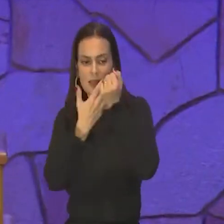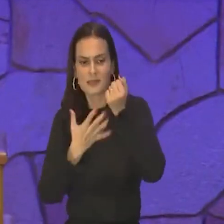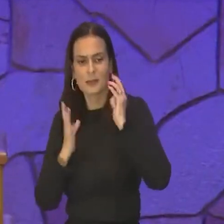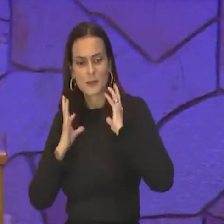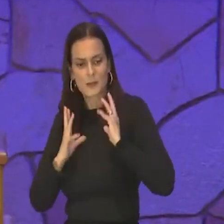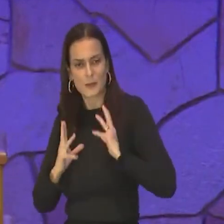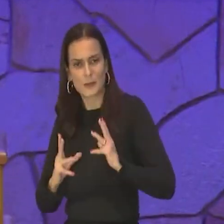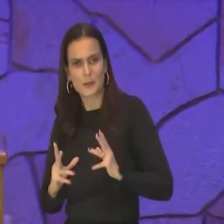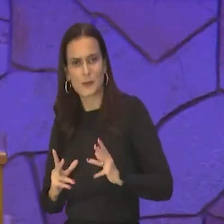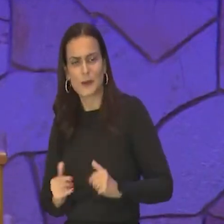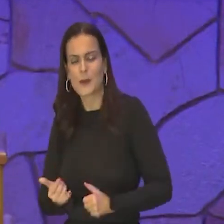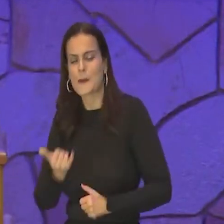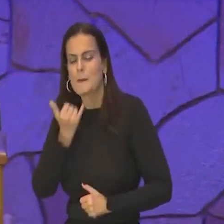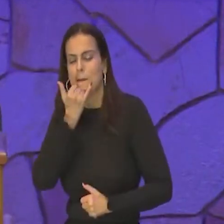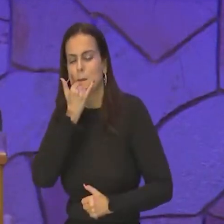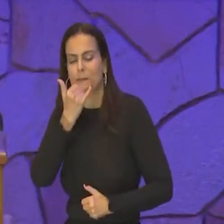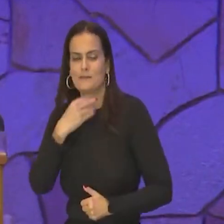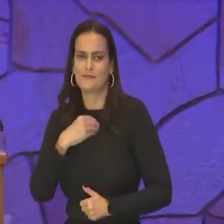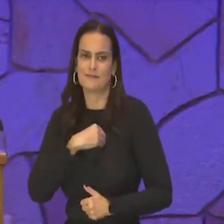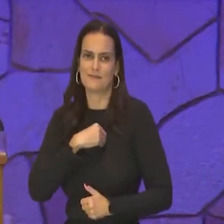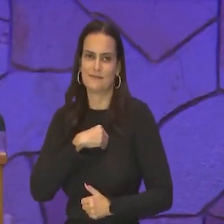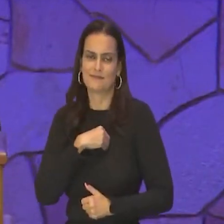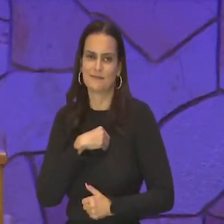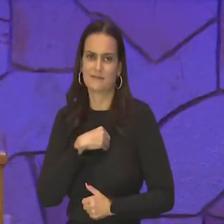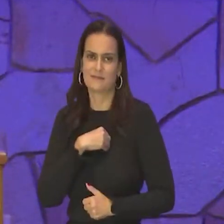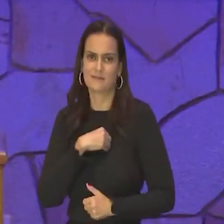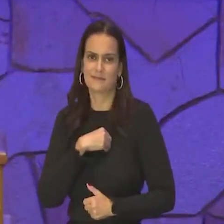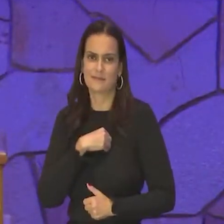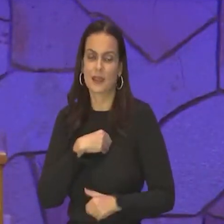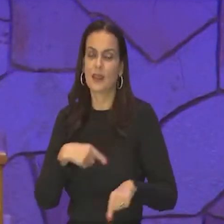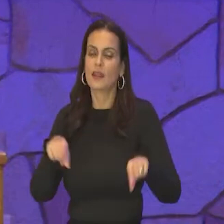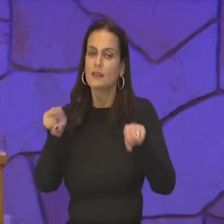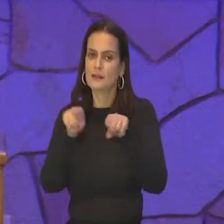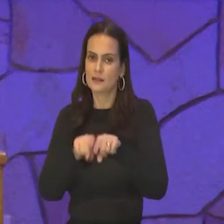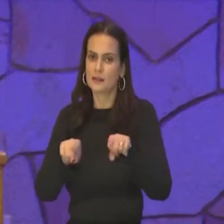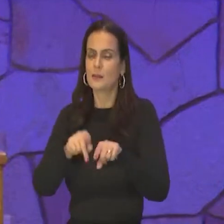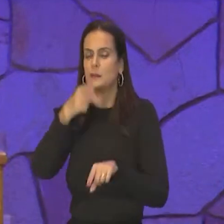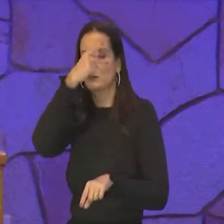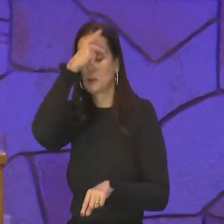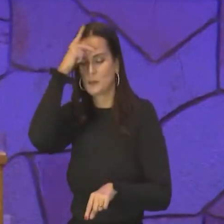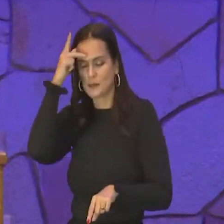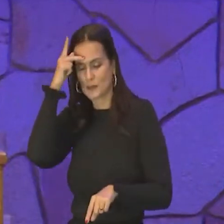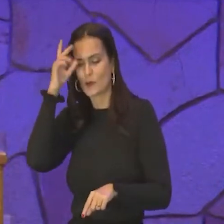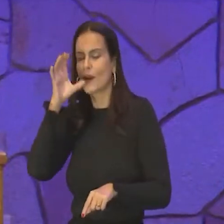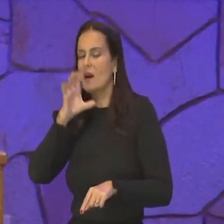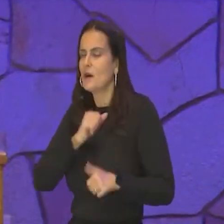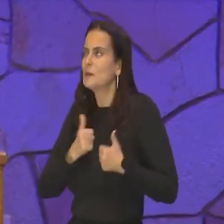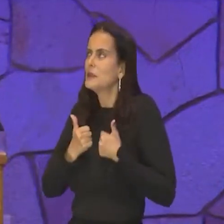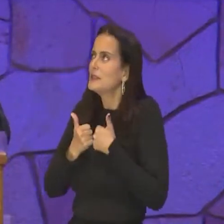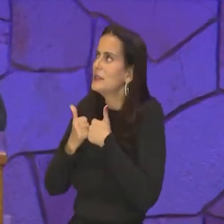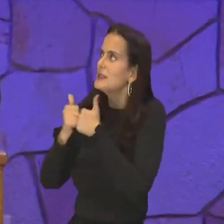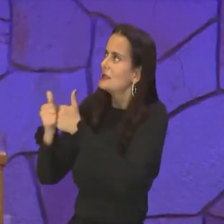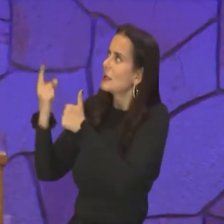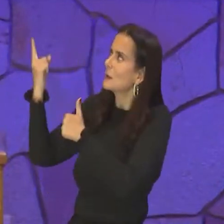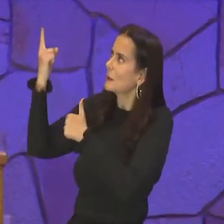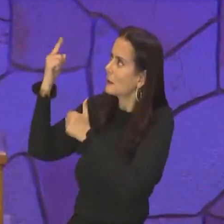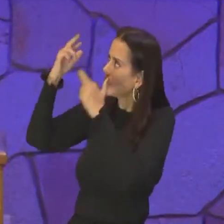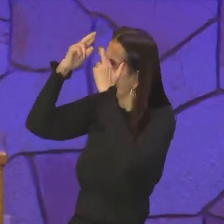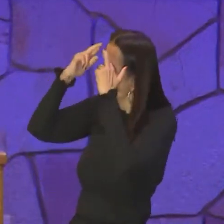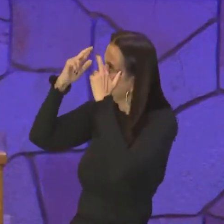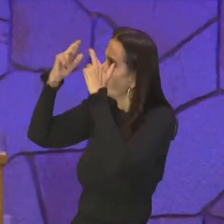purificador, perdoador dos nossos pecados, e aqueles que amam ao Senhor e seguem os seus mandamentos.